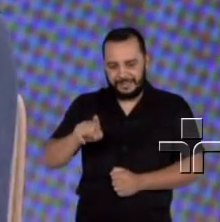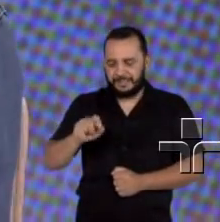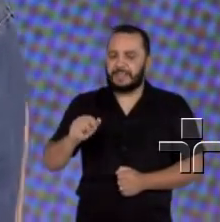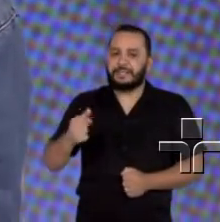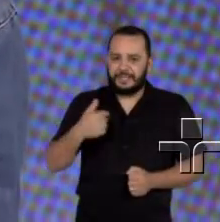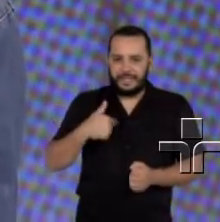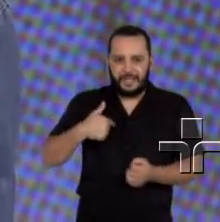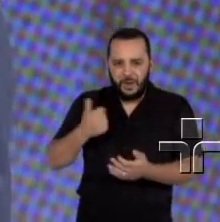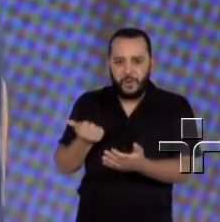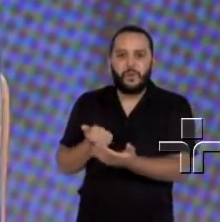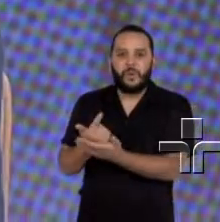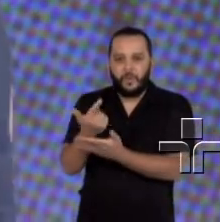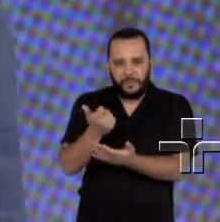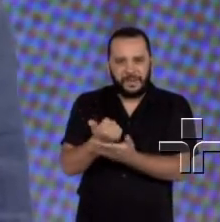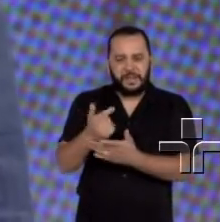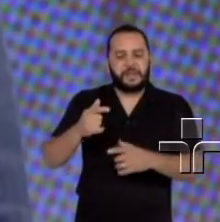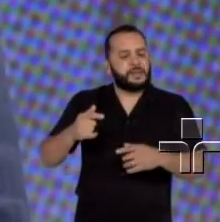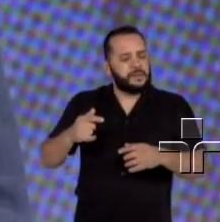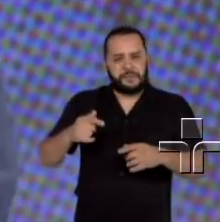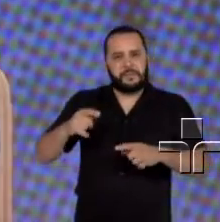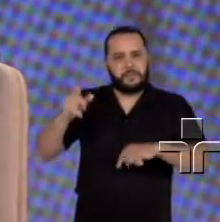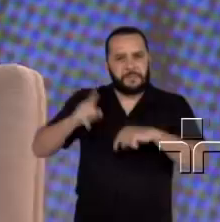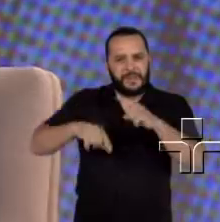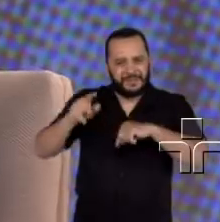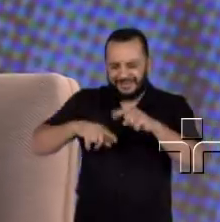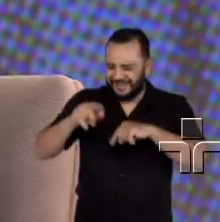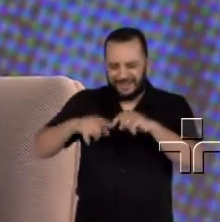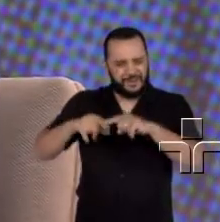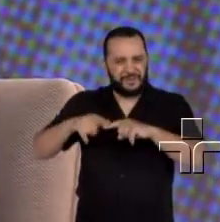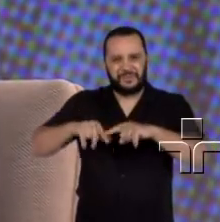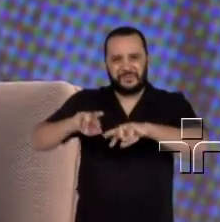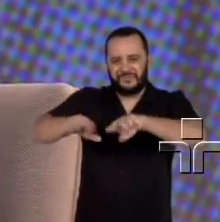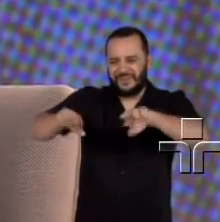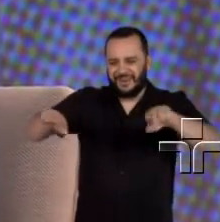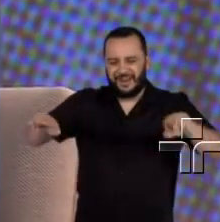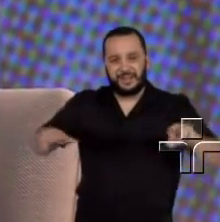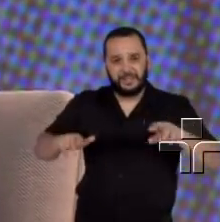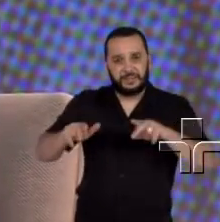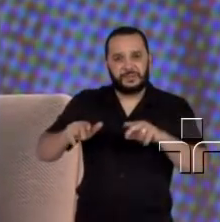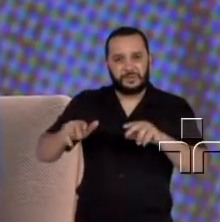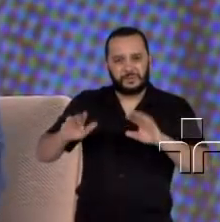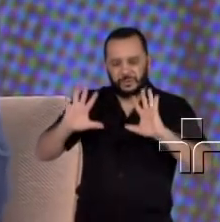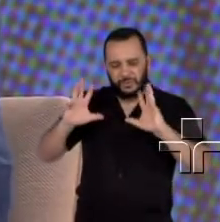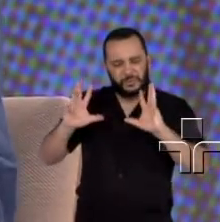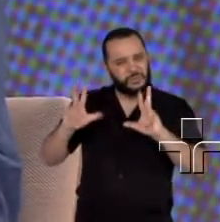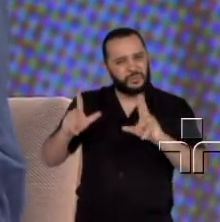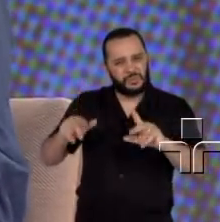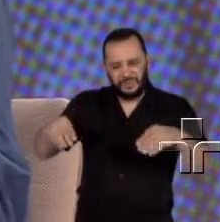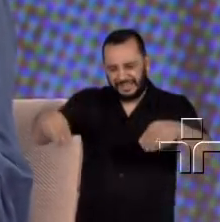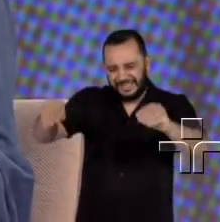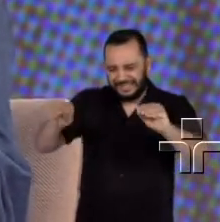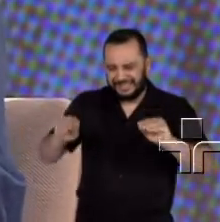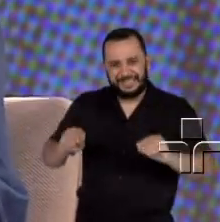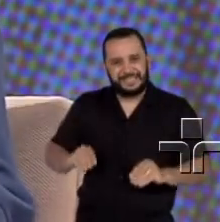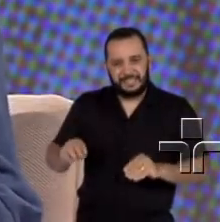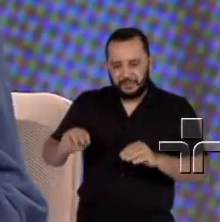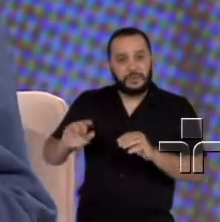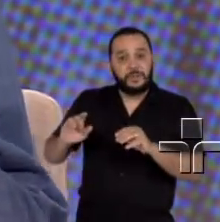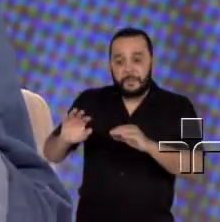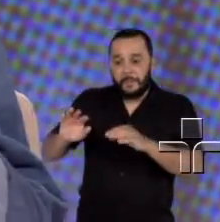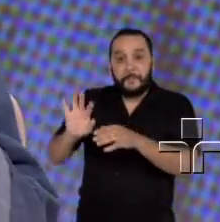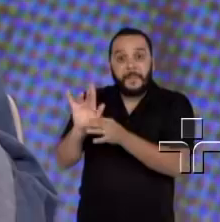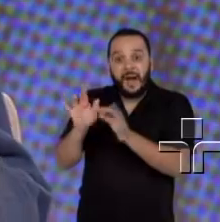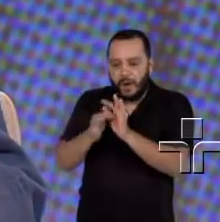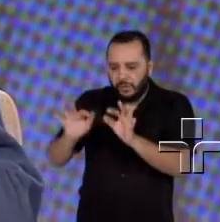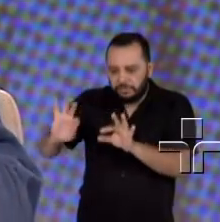umas roupas de cavalaria de Kiev. E tudo bordado à mão. Acabou que isso